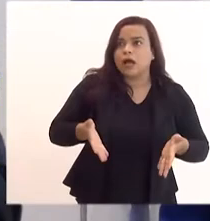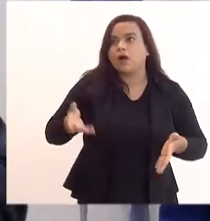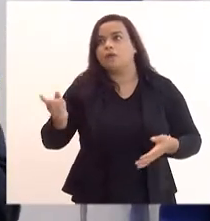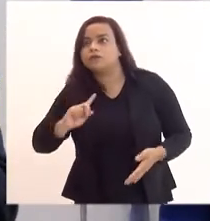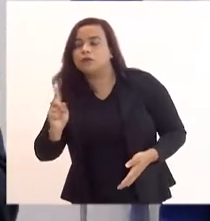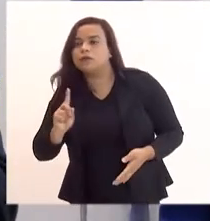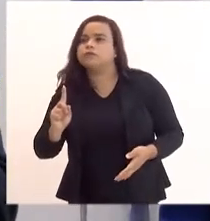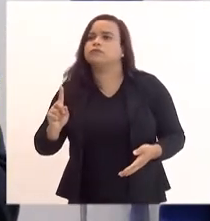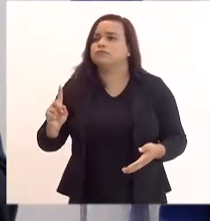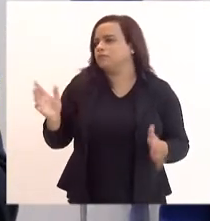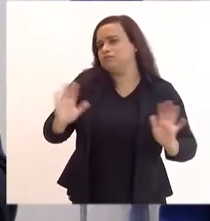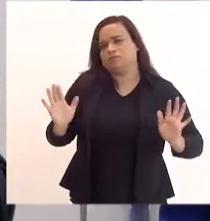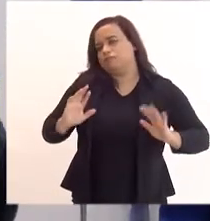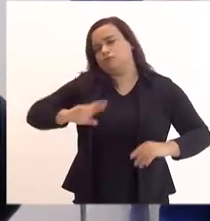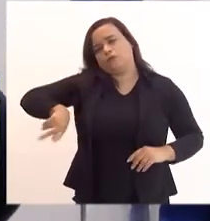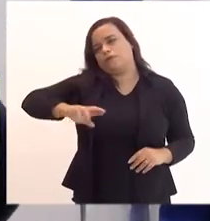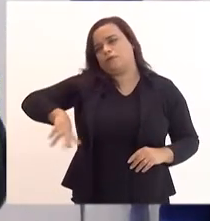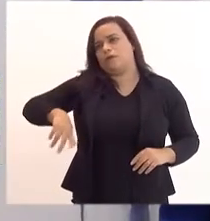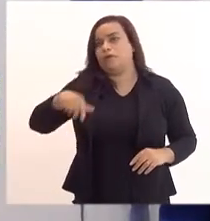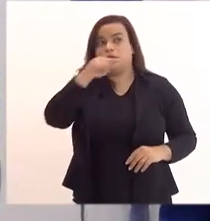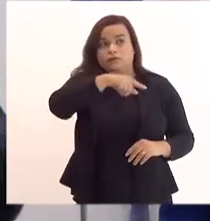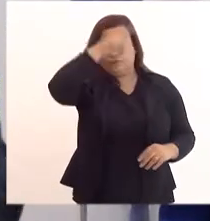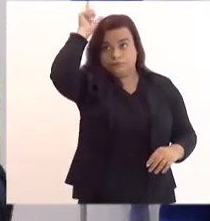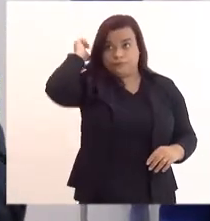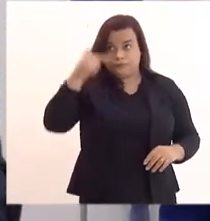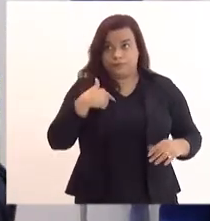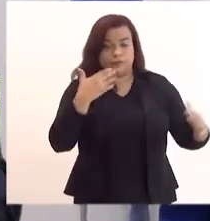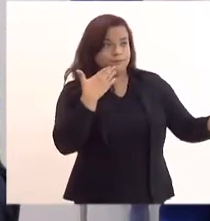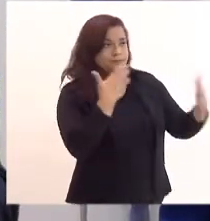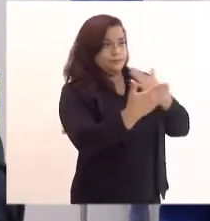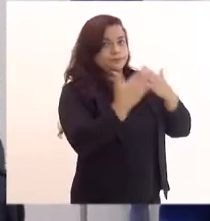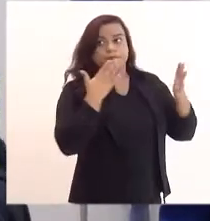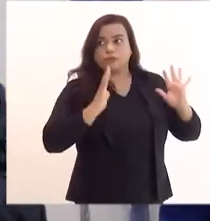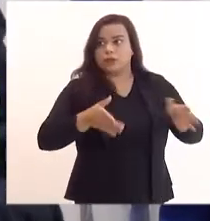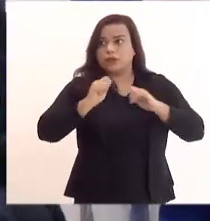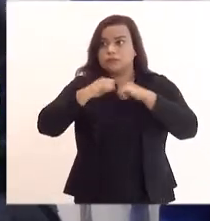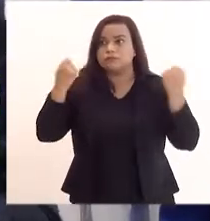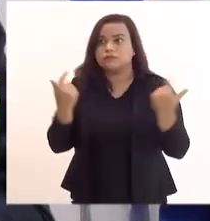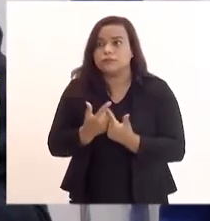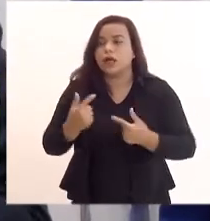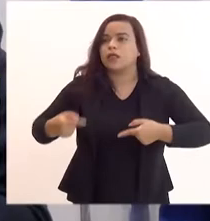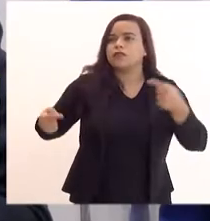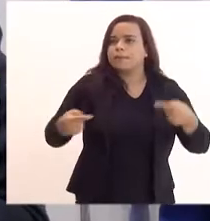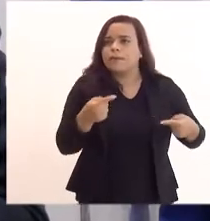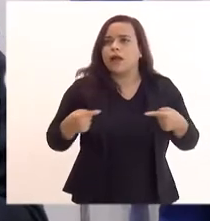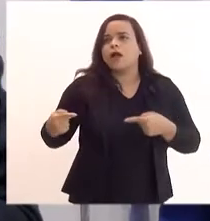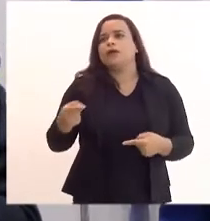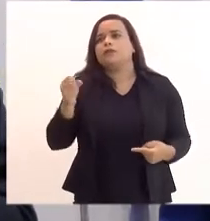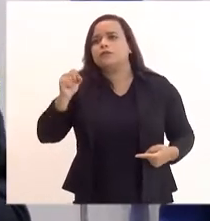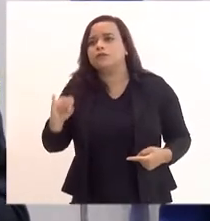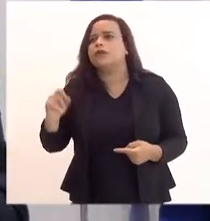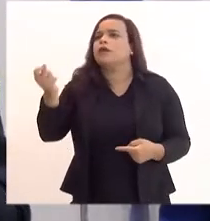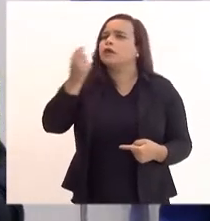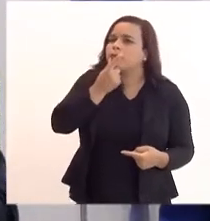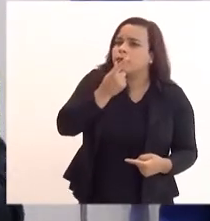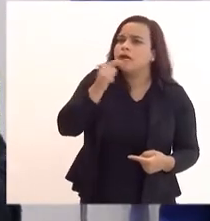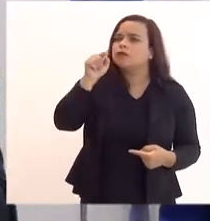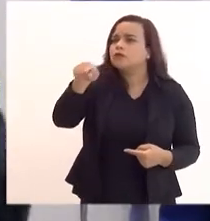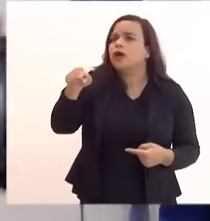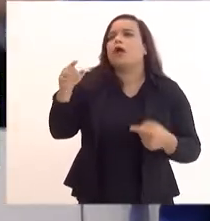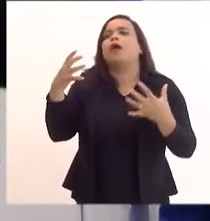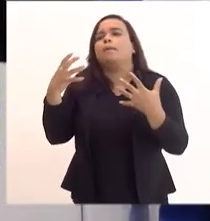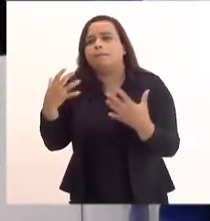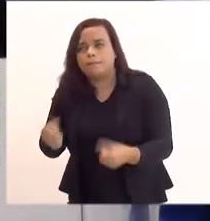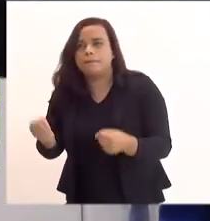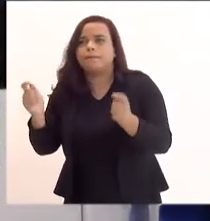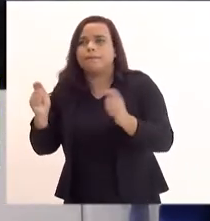aqui fizemos o seguinte debate. Não cabe à Assembleia Legislativa debater se um remédio A, B ou C pode